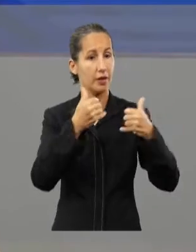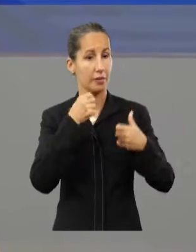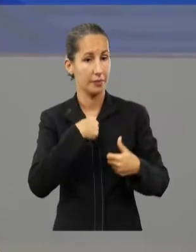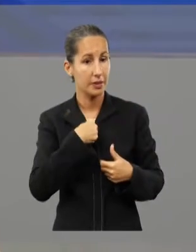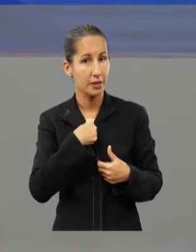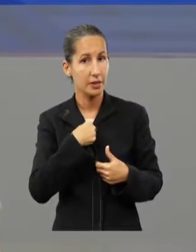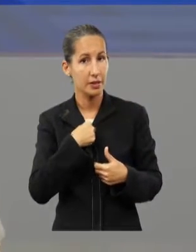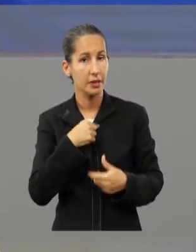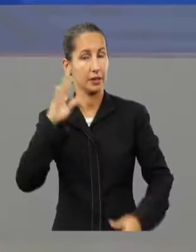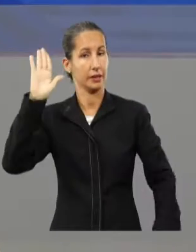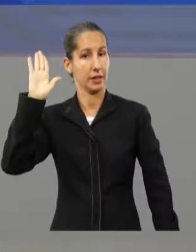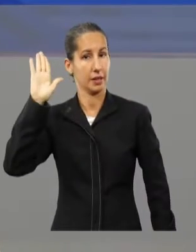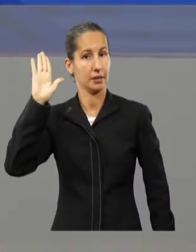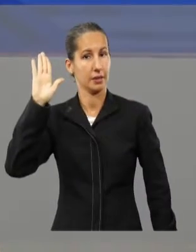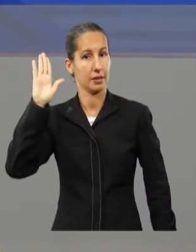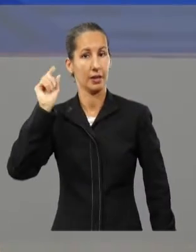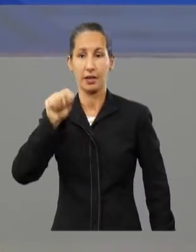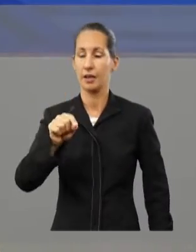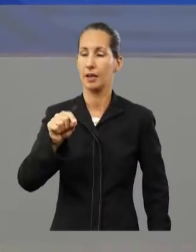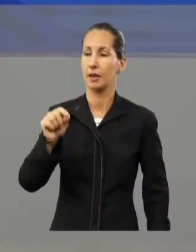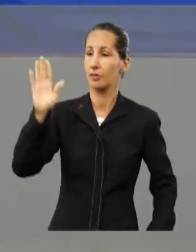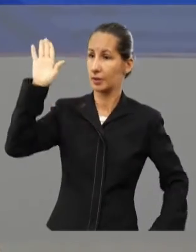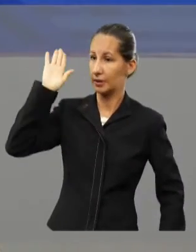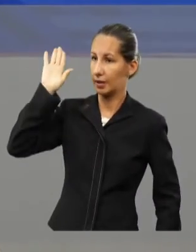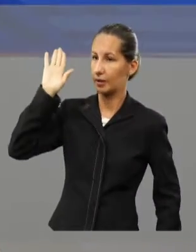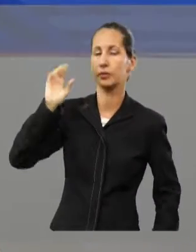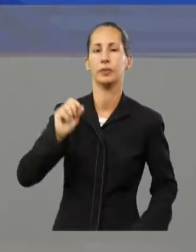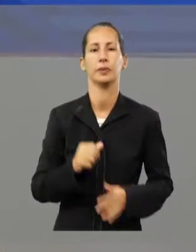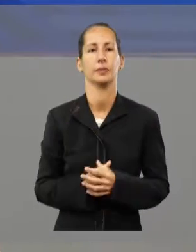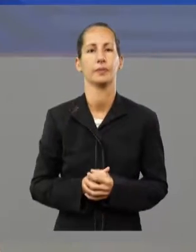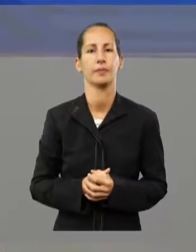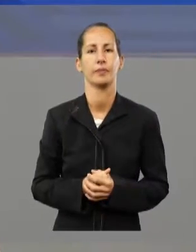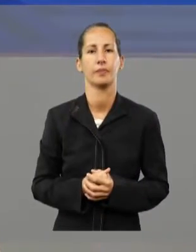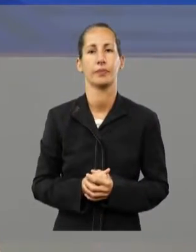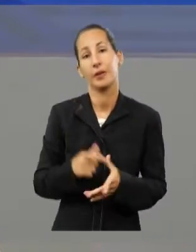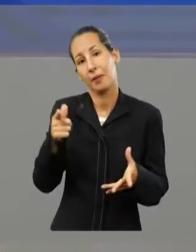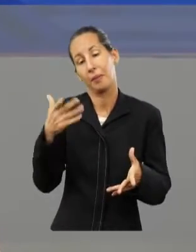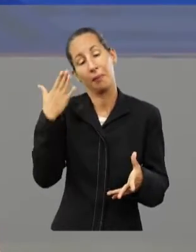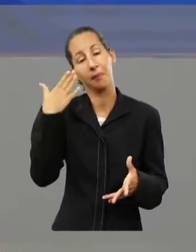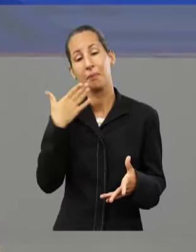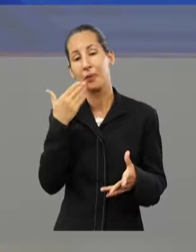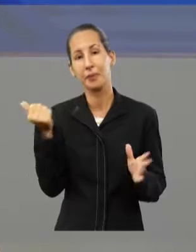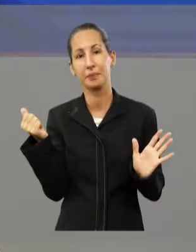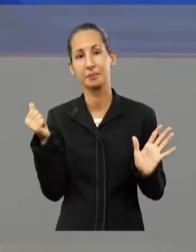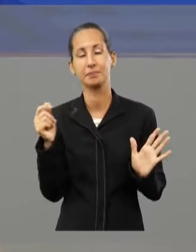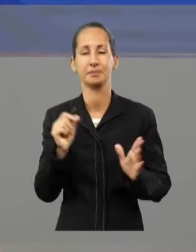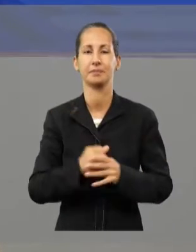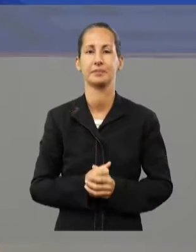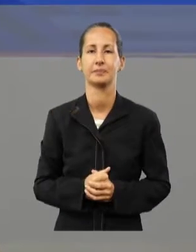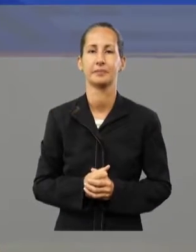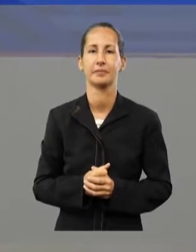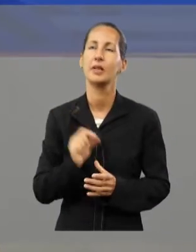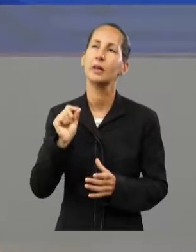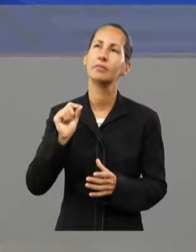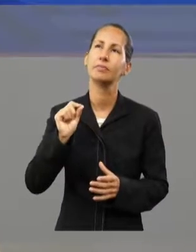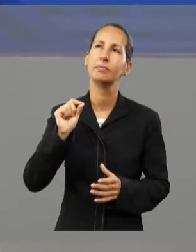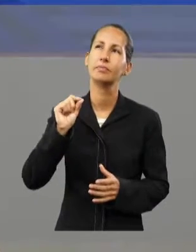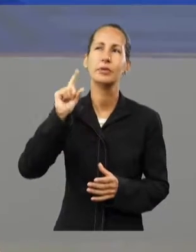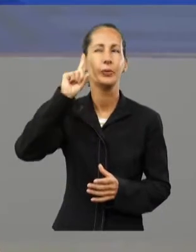seja candidato. Dagorro, seja candidato. Compreendeu? E aí, foi um